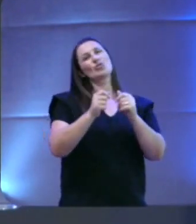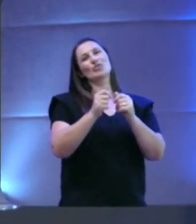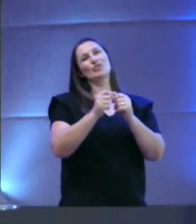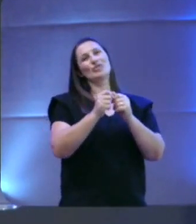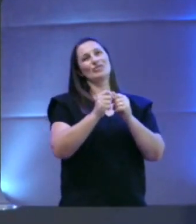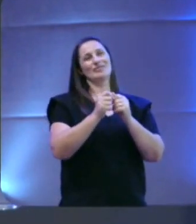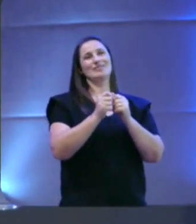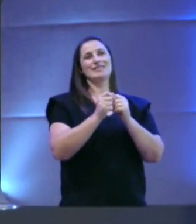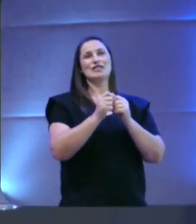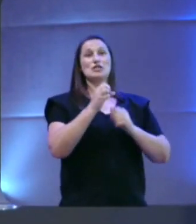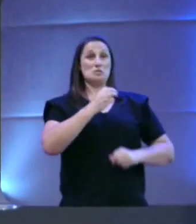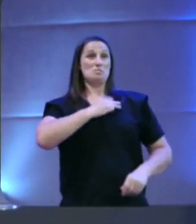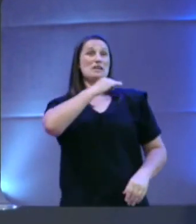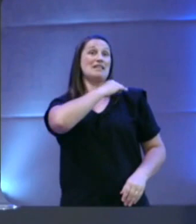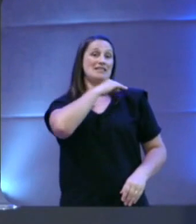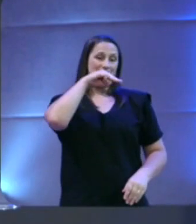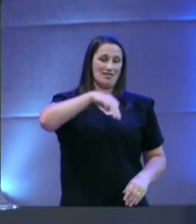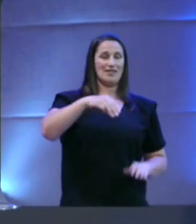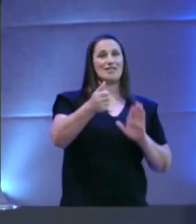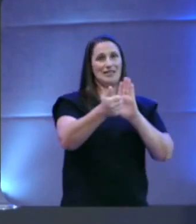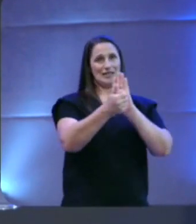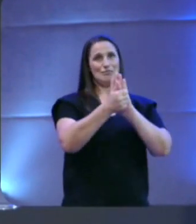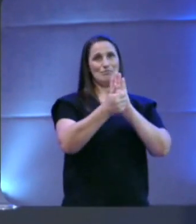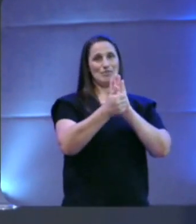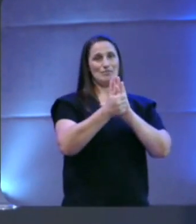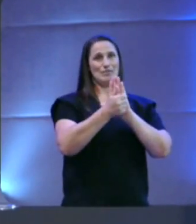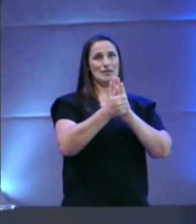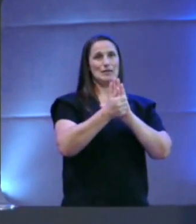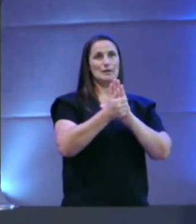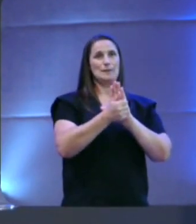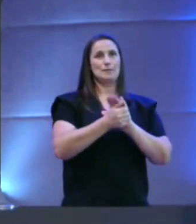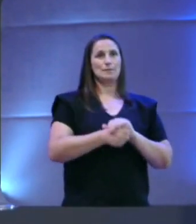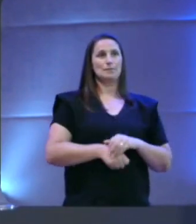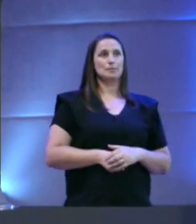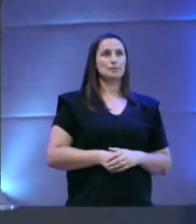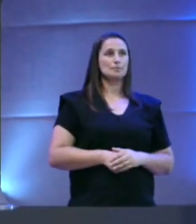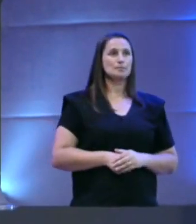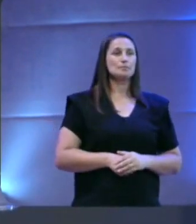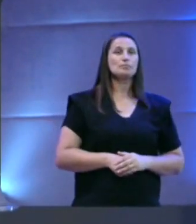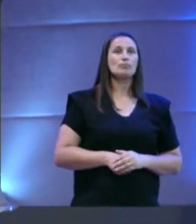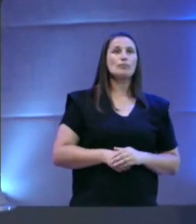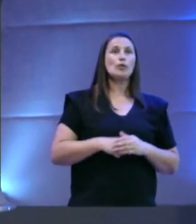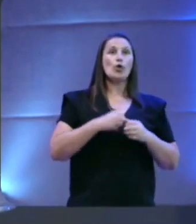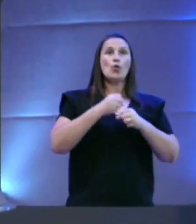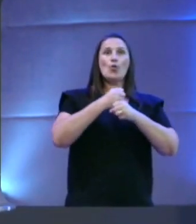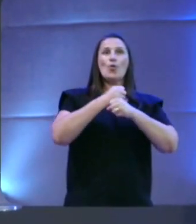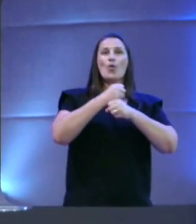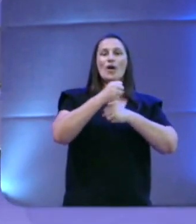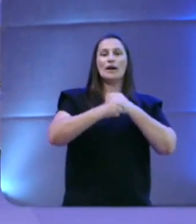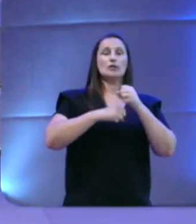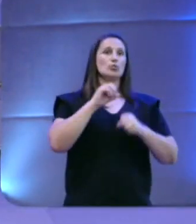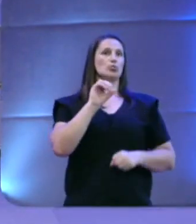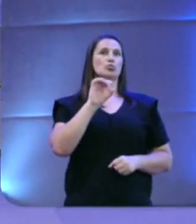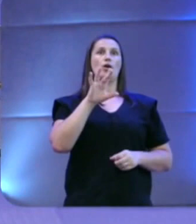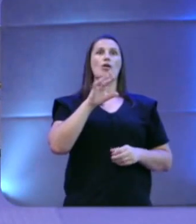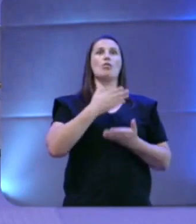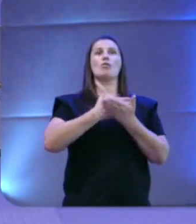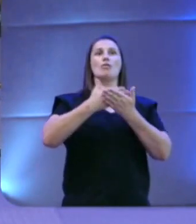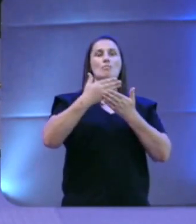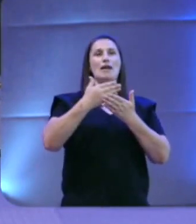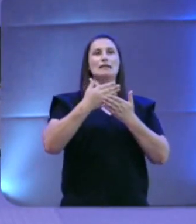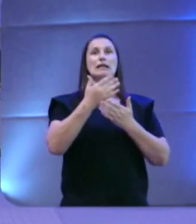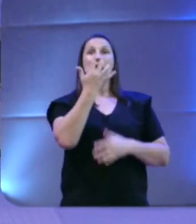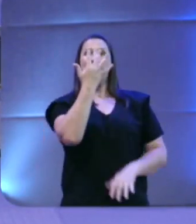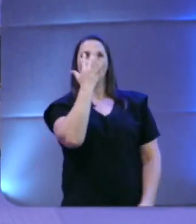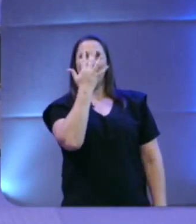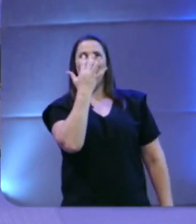ano começar de verdade, quem sabe que o ano está começando hoje, mas de verdade, o ano vai começar lá em fevereiro, né? Nós vamos